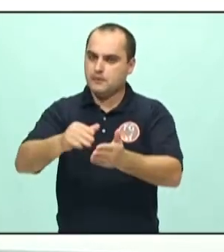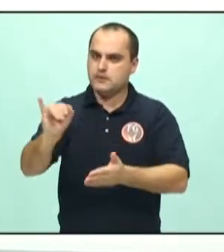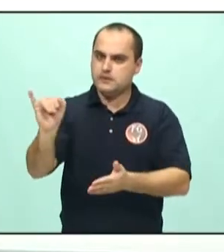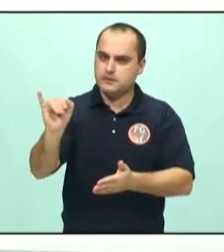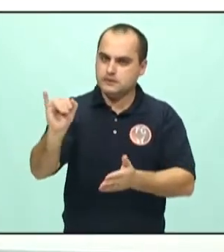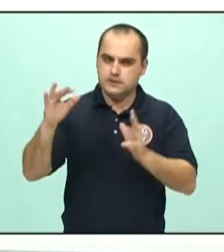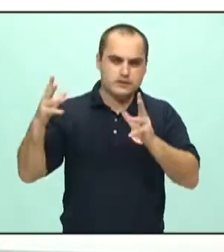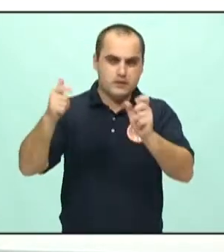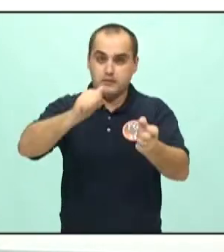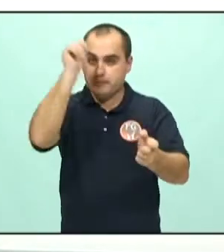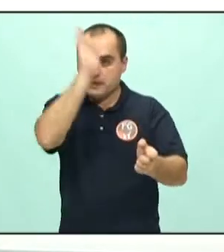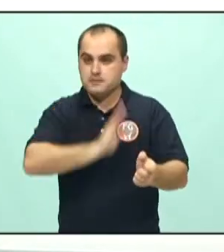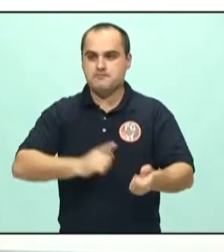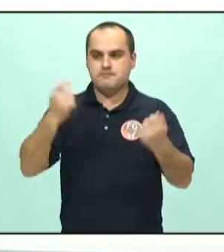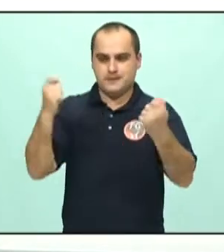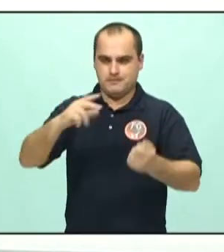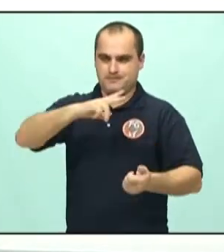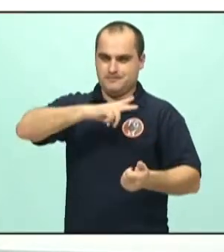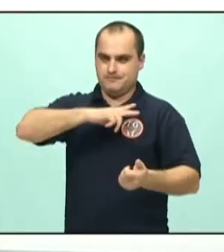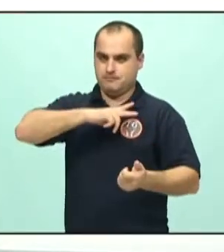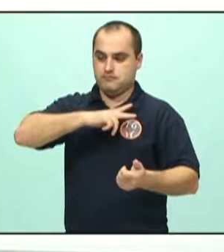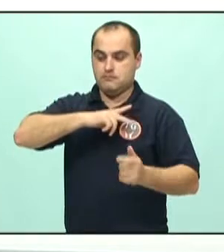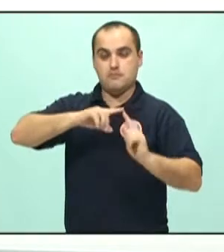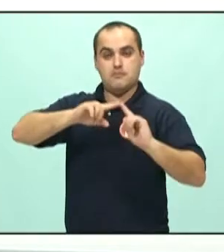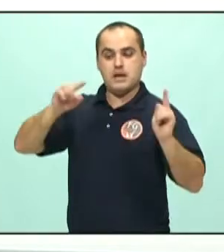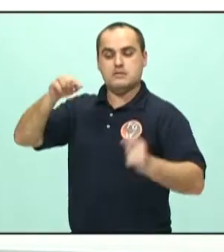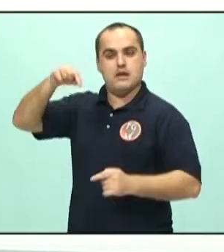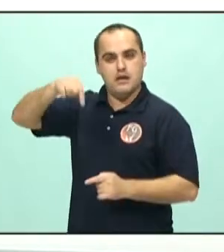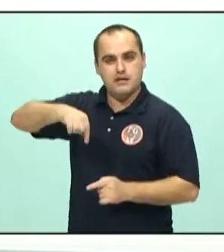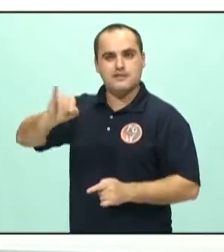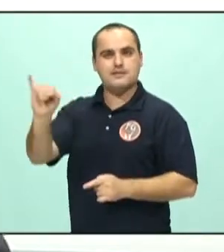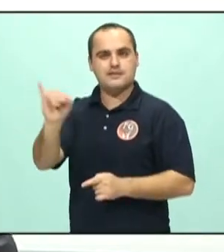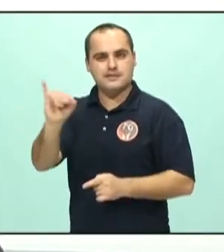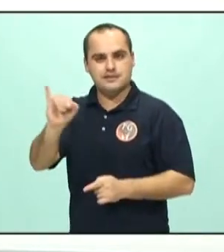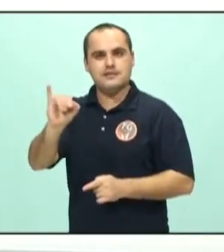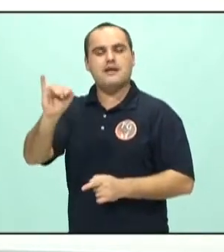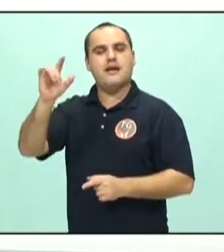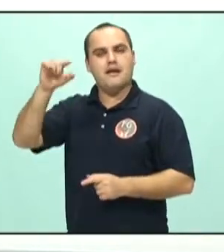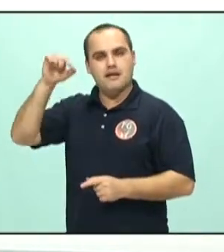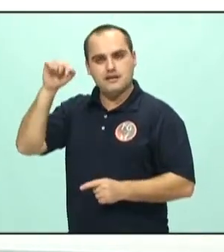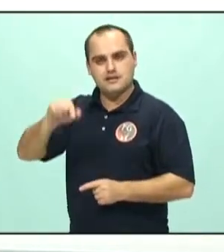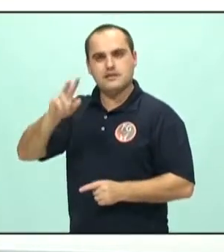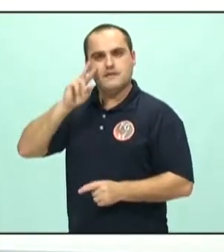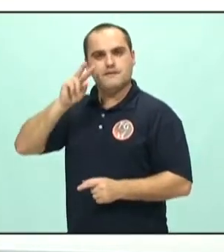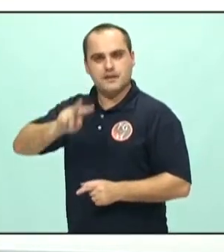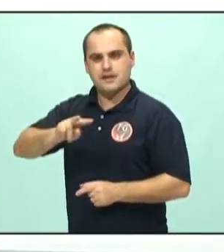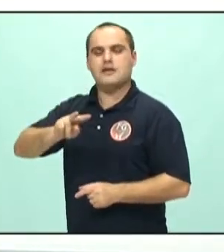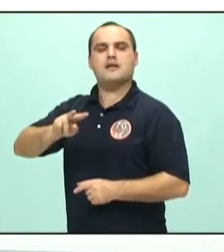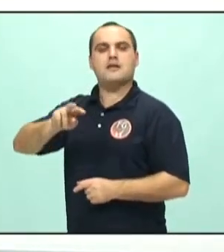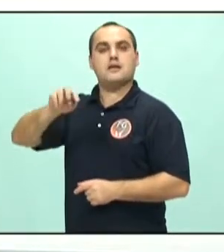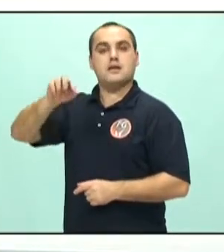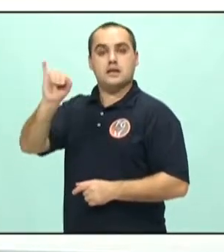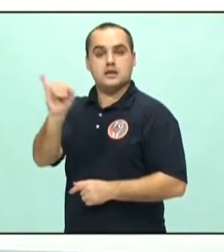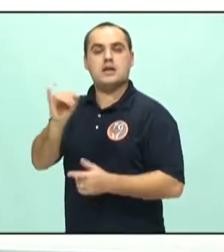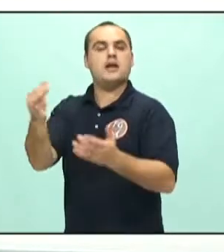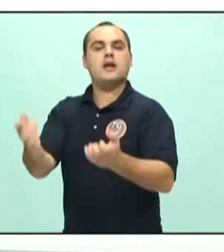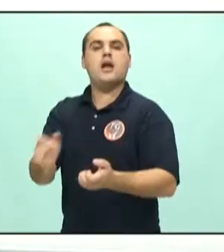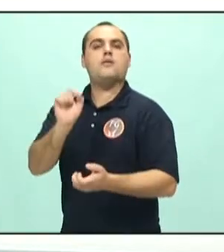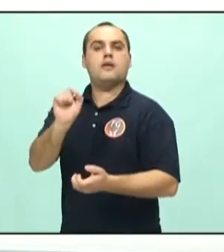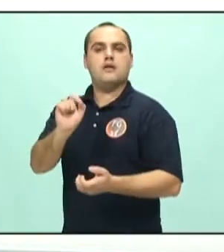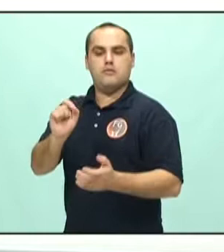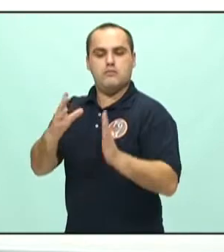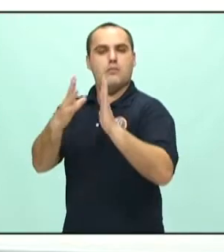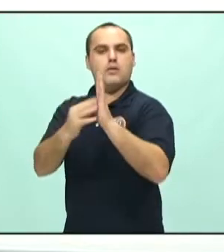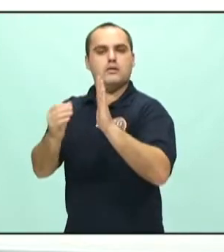de plenárias dos trabalhadores a nível Brasil, um modelo que é um modelo adotado a nível mundial, que é o modelo Landlord, onde nós defendemos sim que